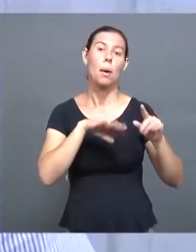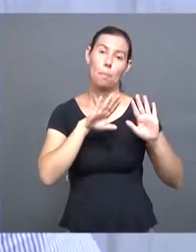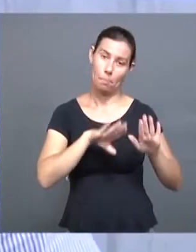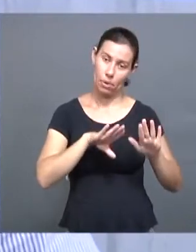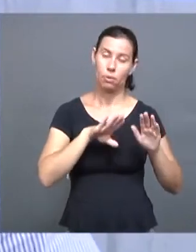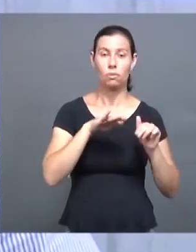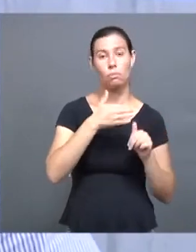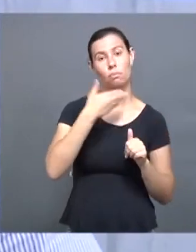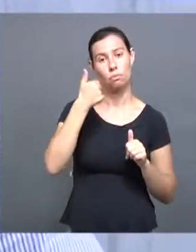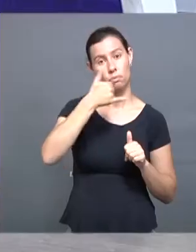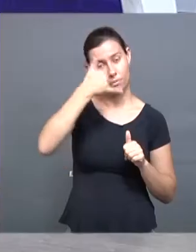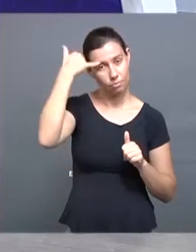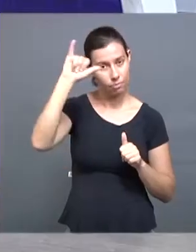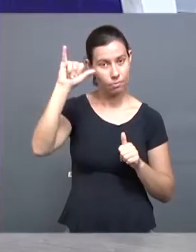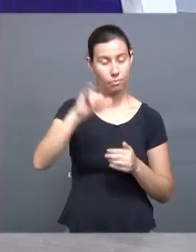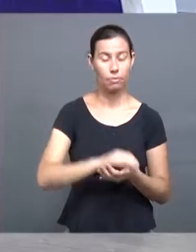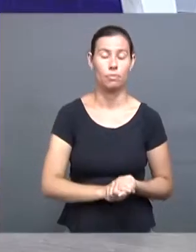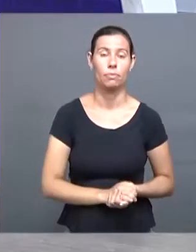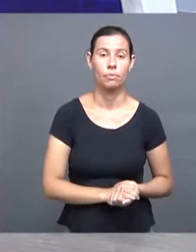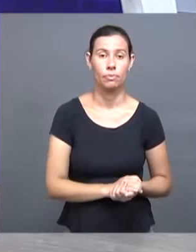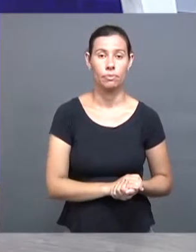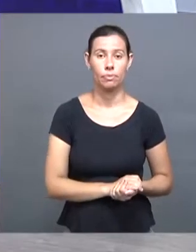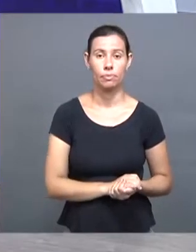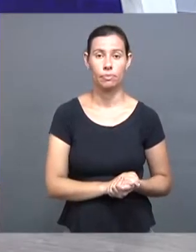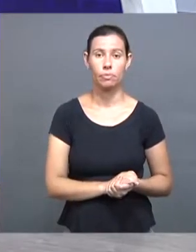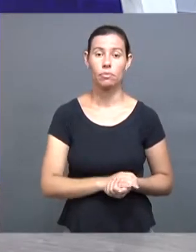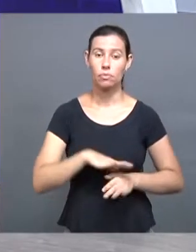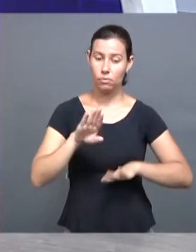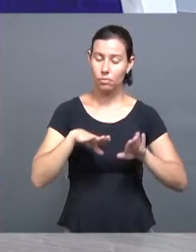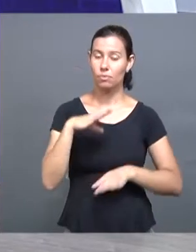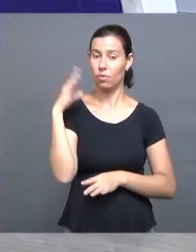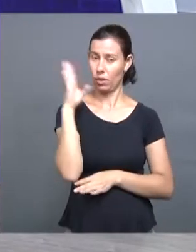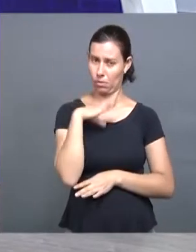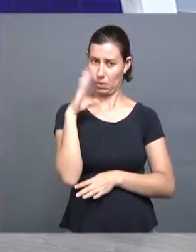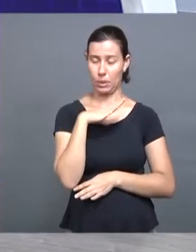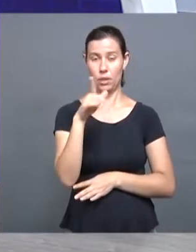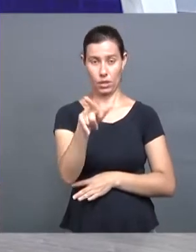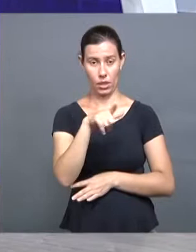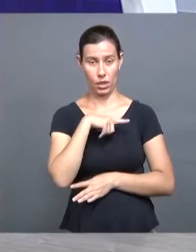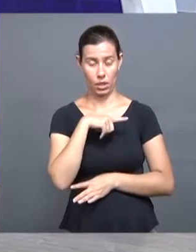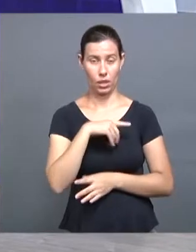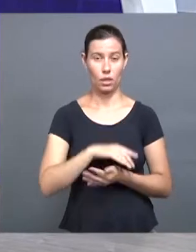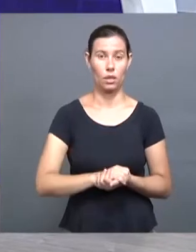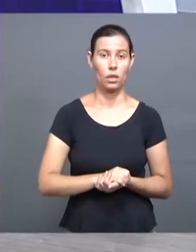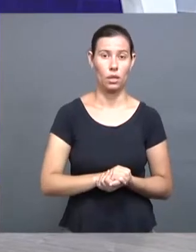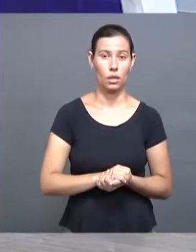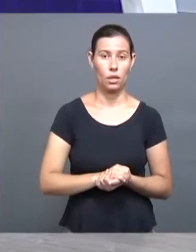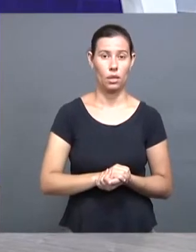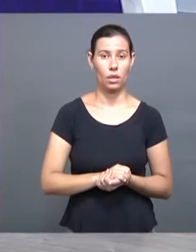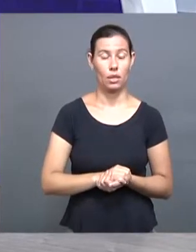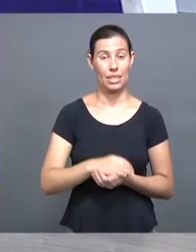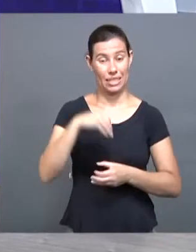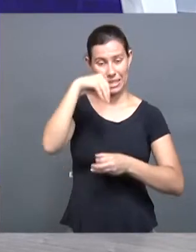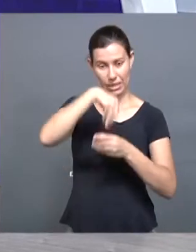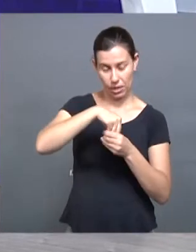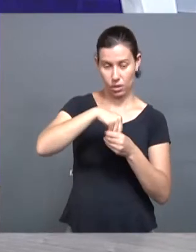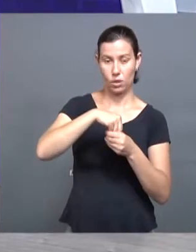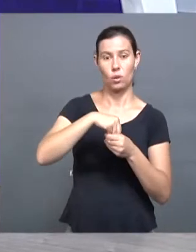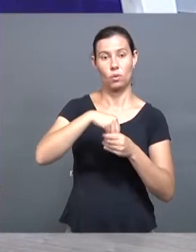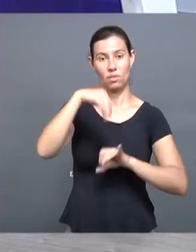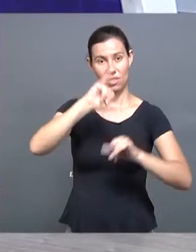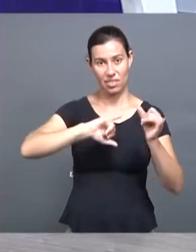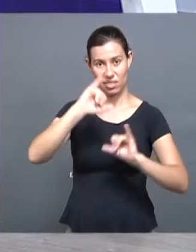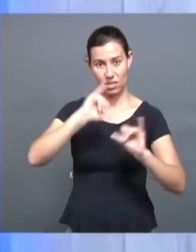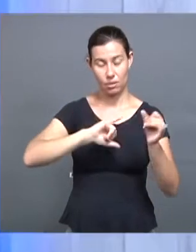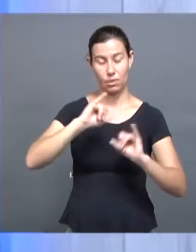evitar. Interessante. É interessante a pimenta que também? a Você comentou? pimenta, né, tem uma capsaicina, que é uma substância que tem na